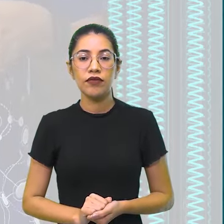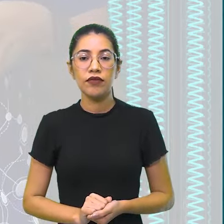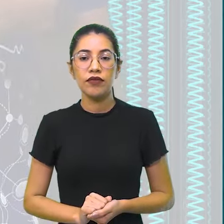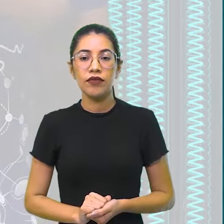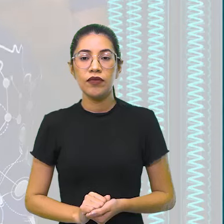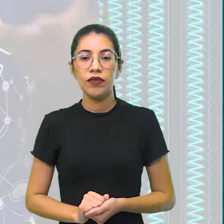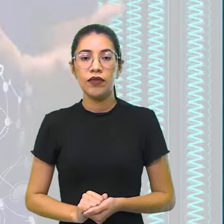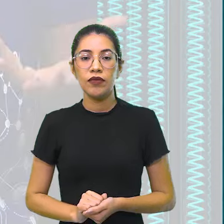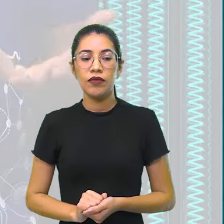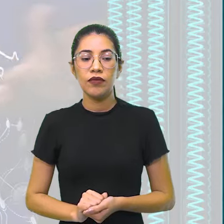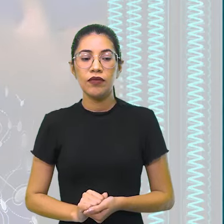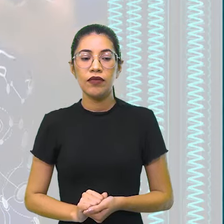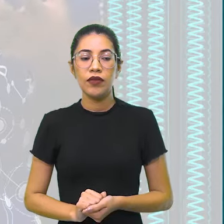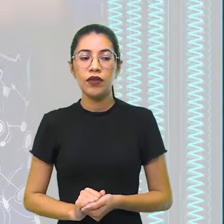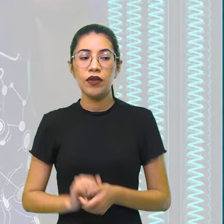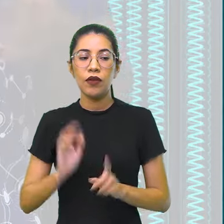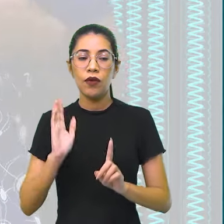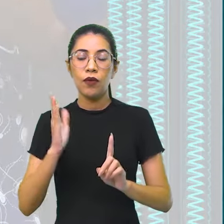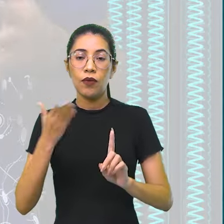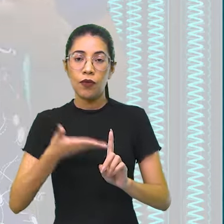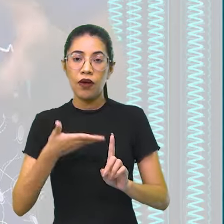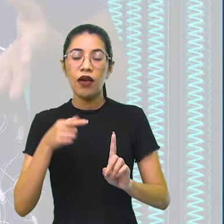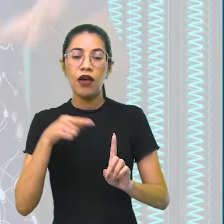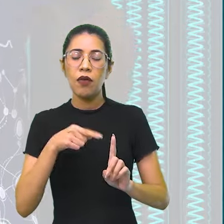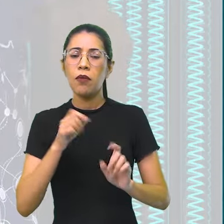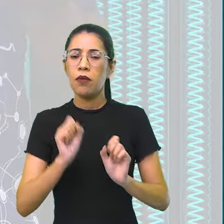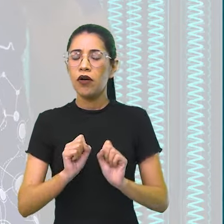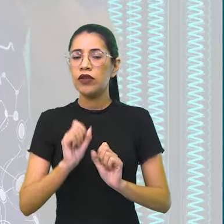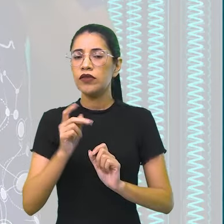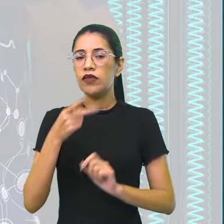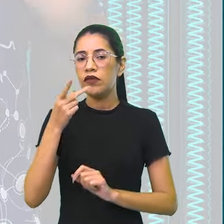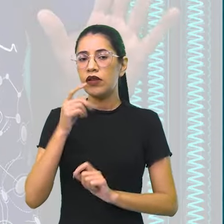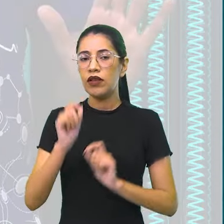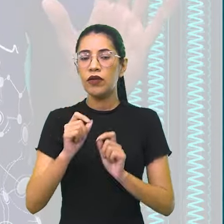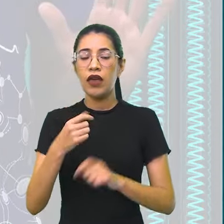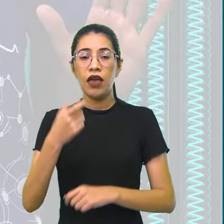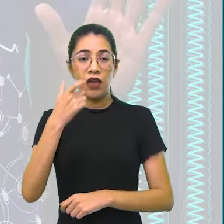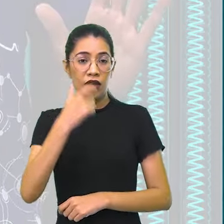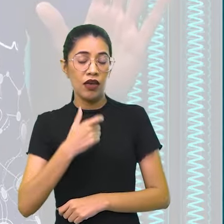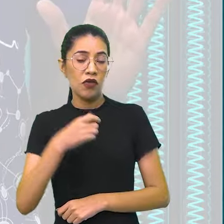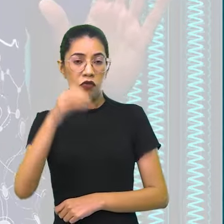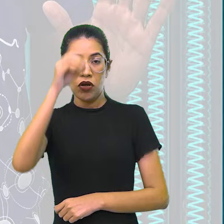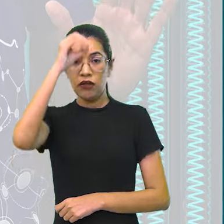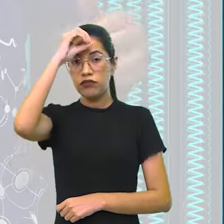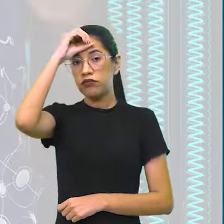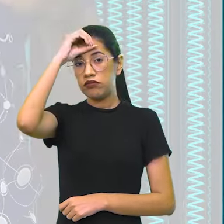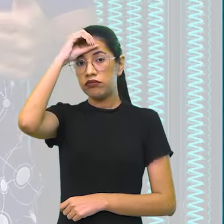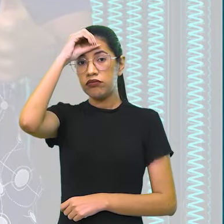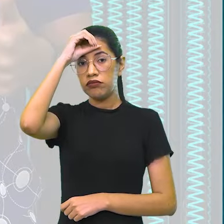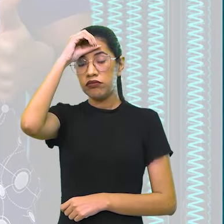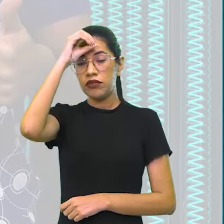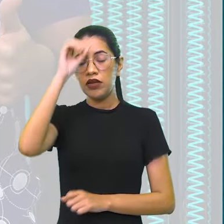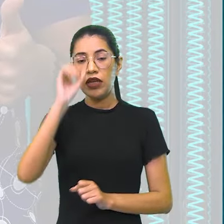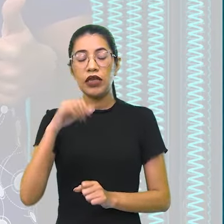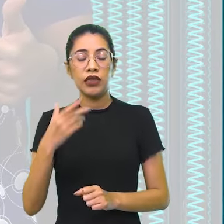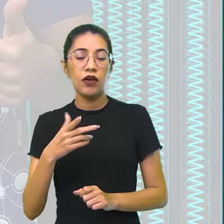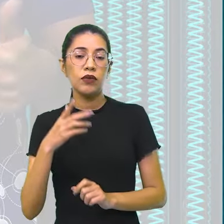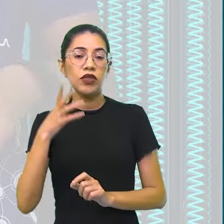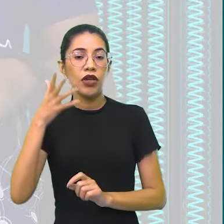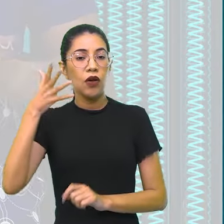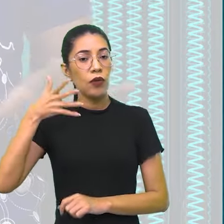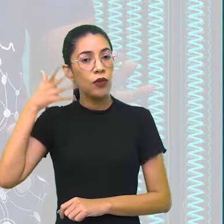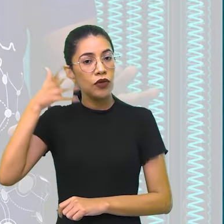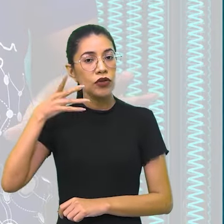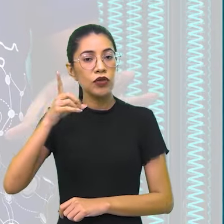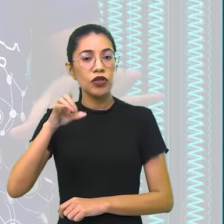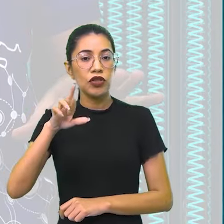o réu poderia ter dito, na verdade, né? O réu poderia ter dito, olha, eu sou inocente. Eu teria um discurso direto,